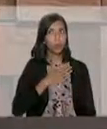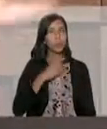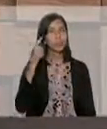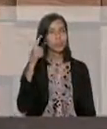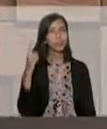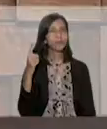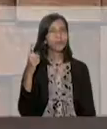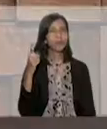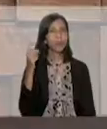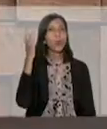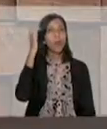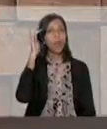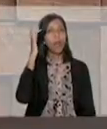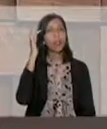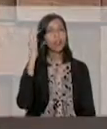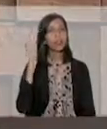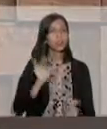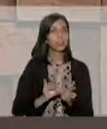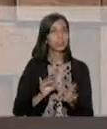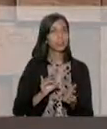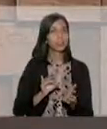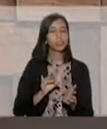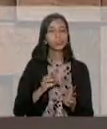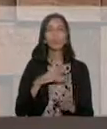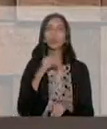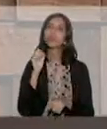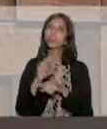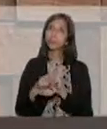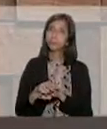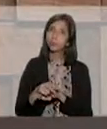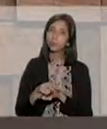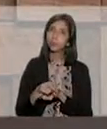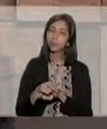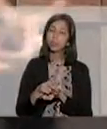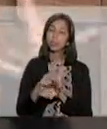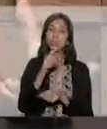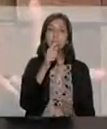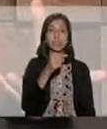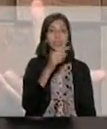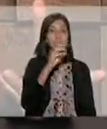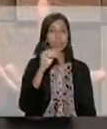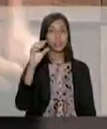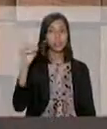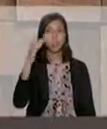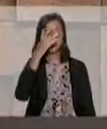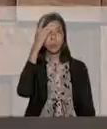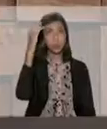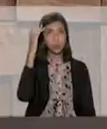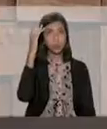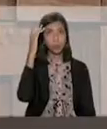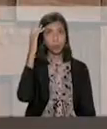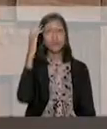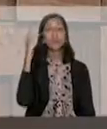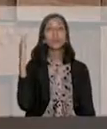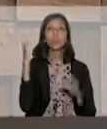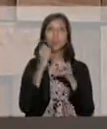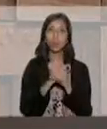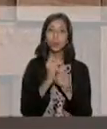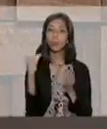eu falei, opa, então deve ter algum fundo de verdade. E eu entrei, era de 700 pessoas, 30